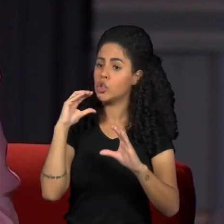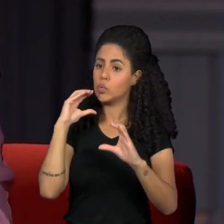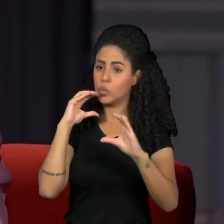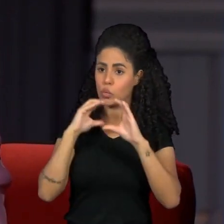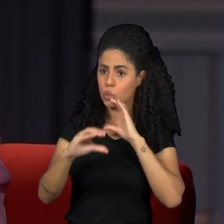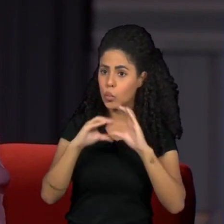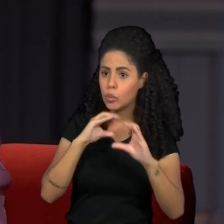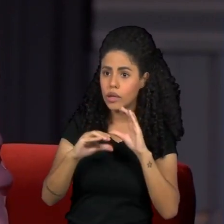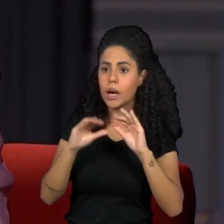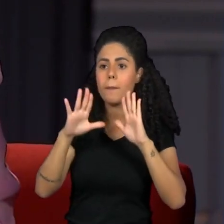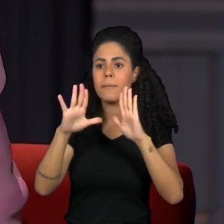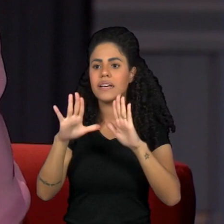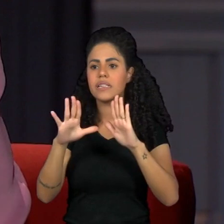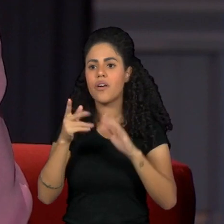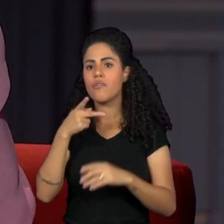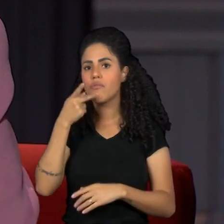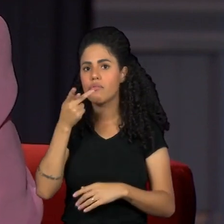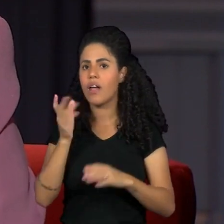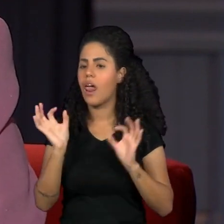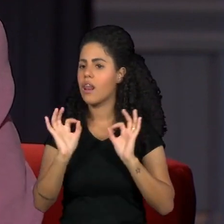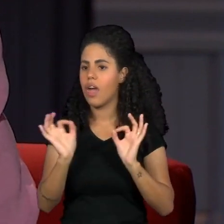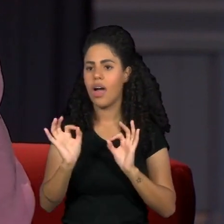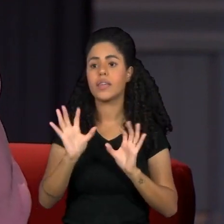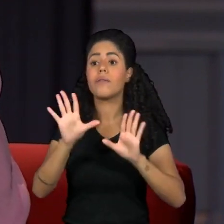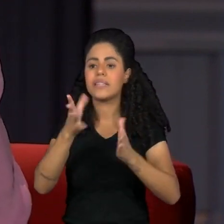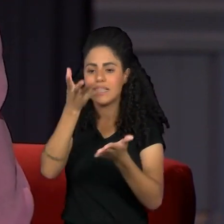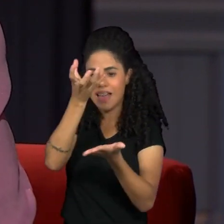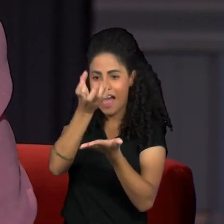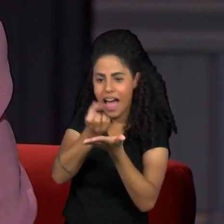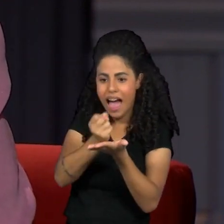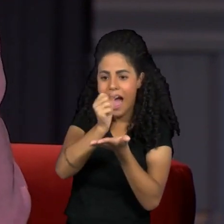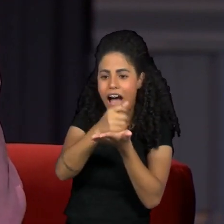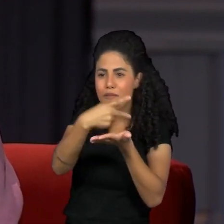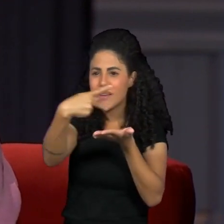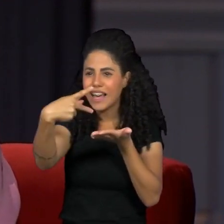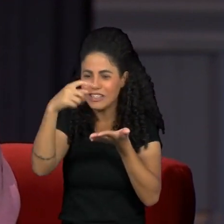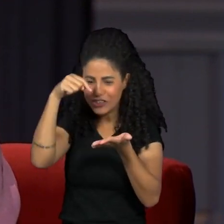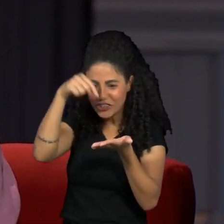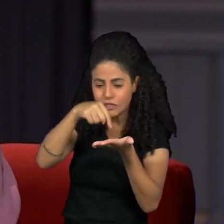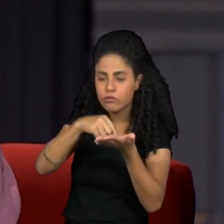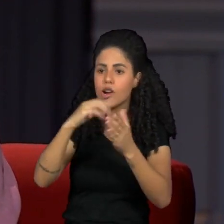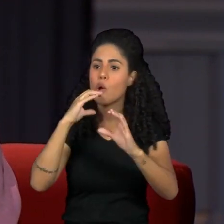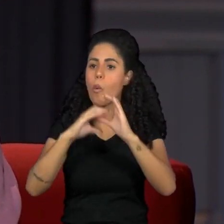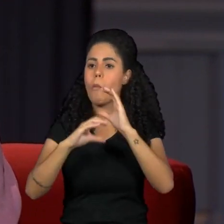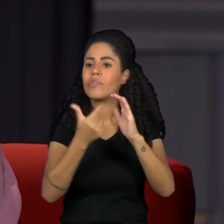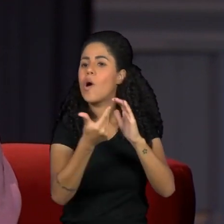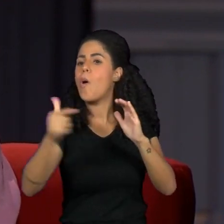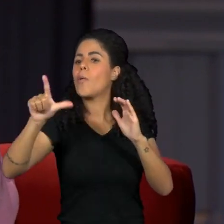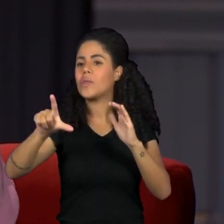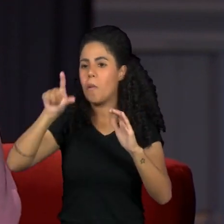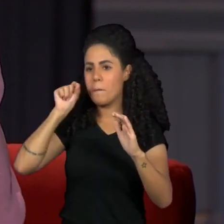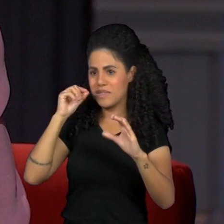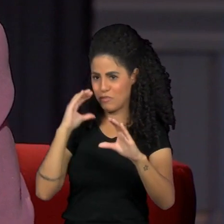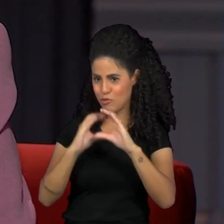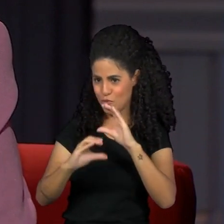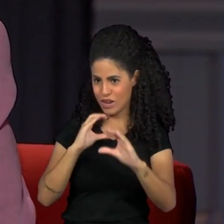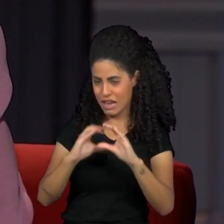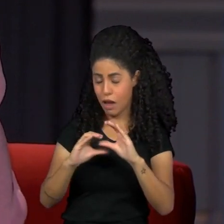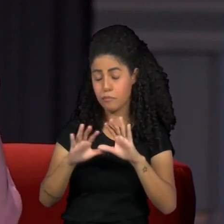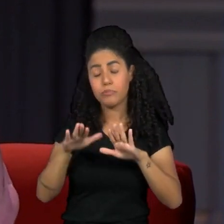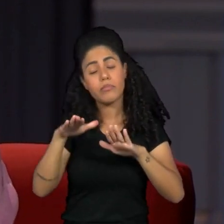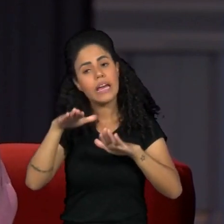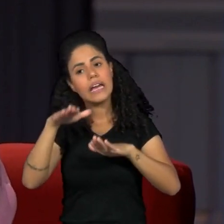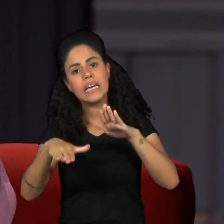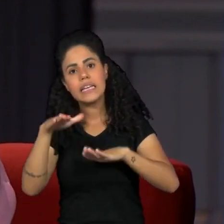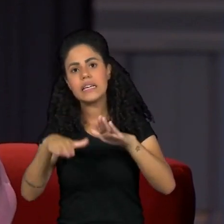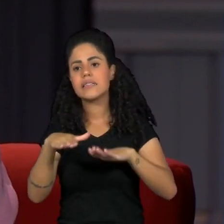mas não através da fala, através de aplicativos que a gente chama de comunicação alternativa. E às vezes eles